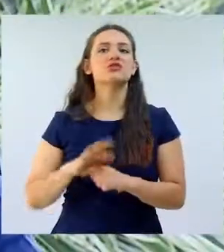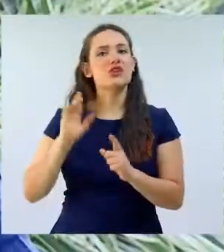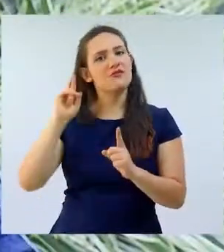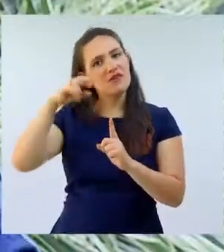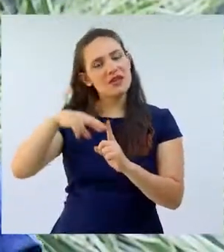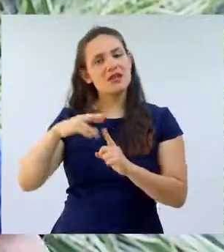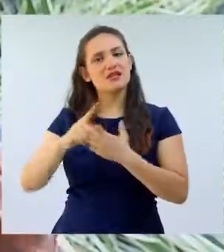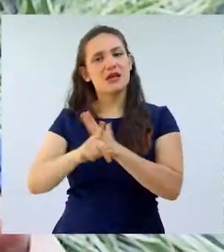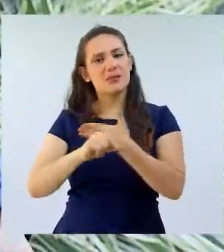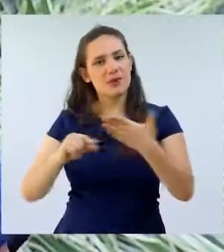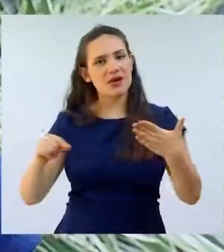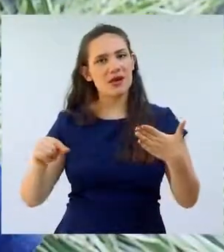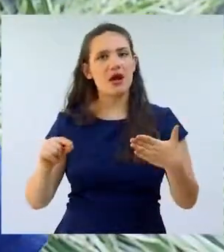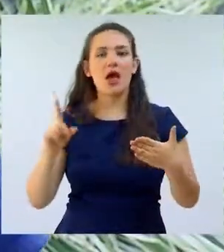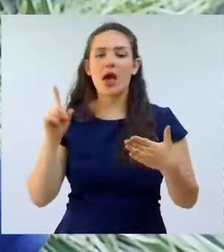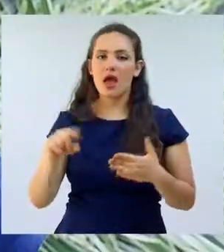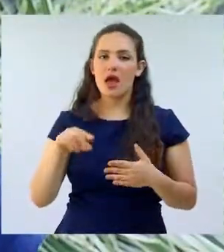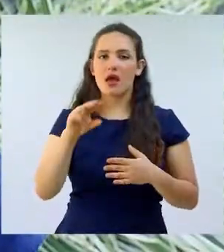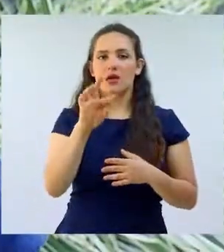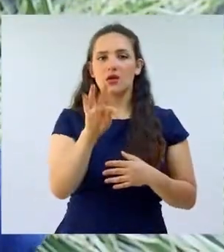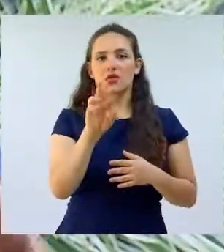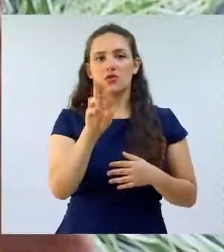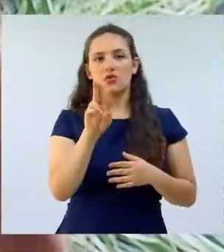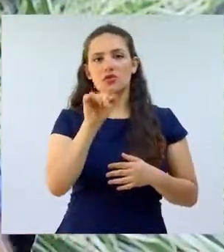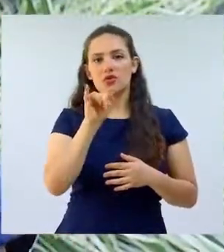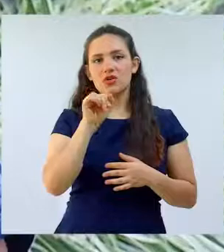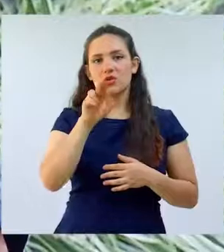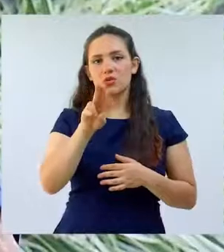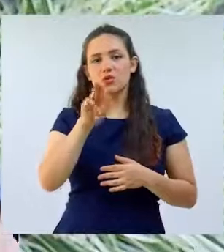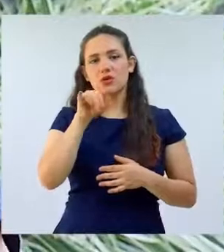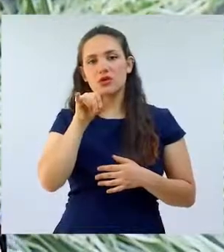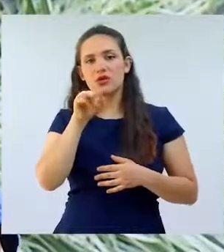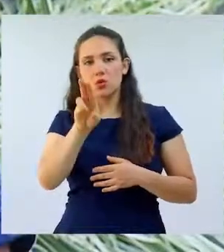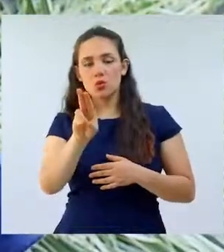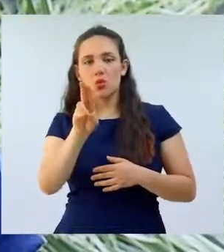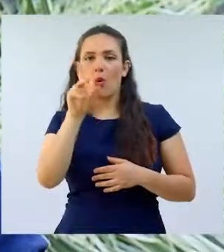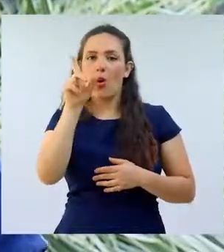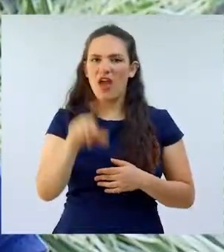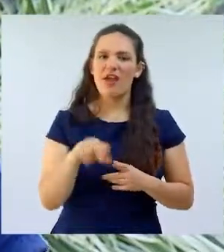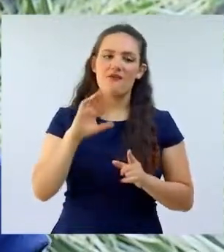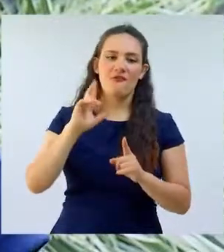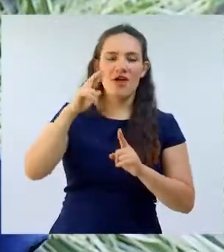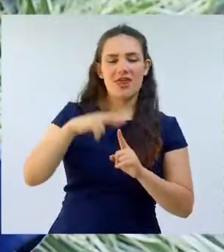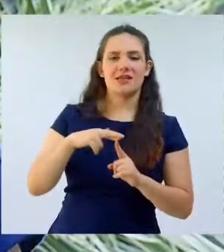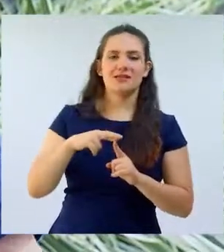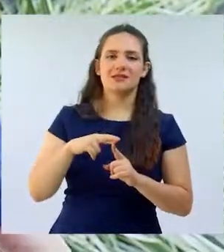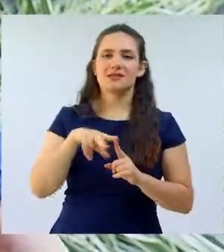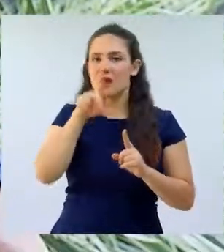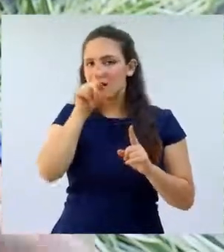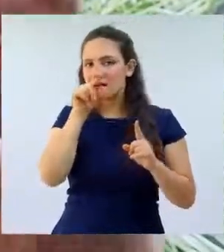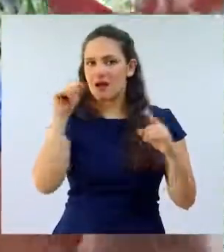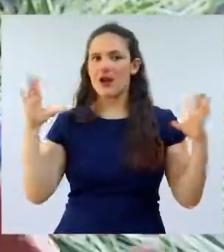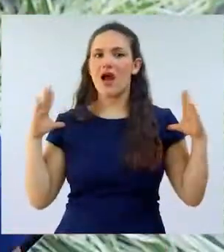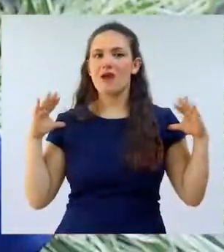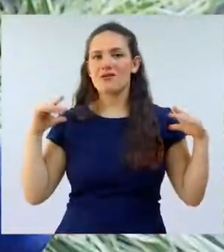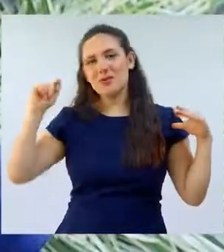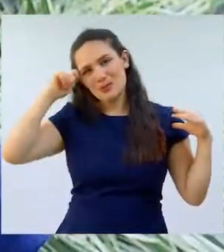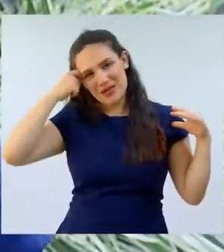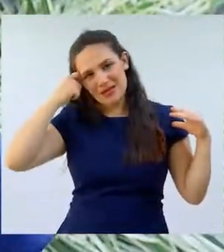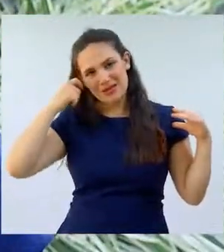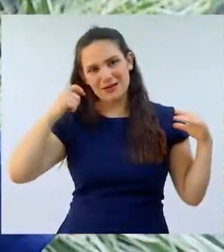homenagem ao Pantanal, e os tuiu, para mim, é a ave que representa o Pantanal, porque o tuiu, ele é